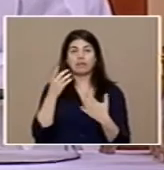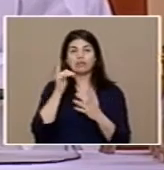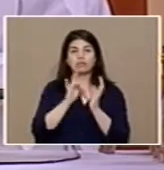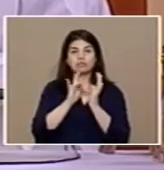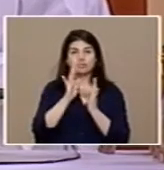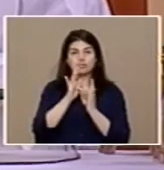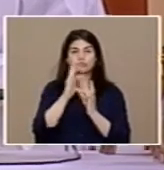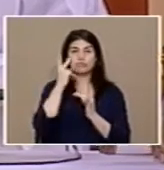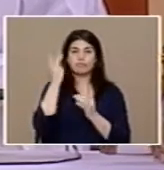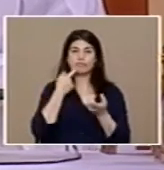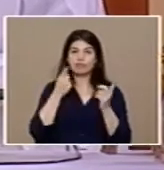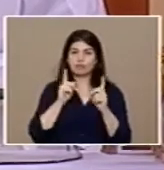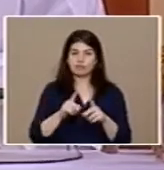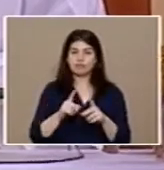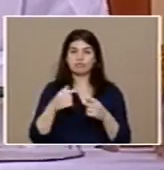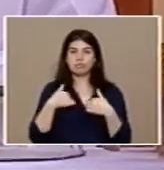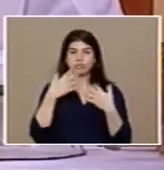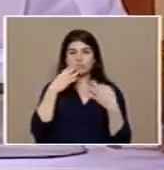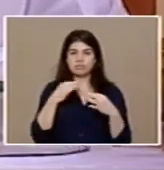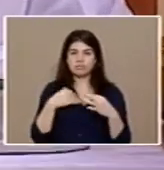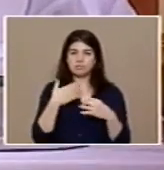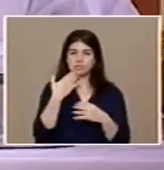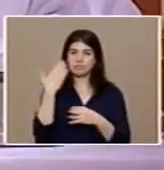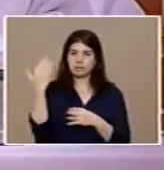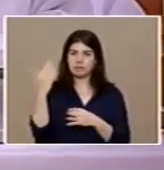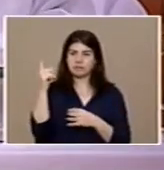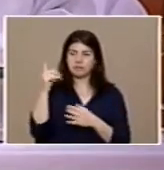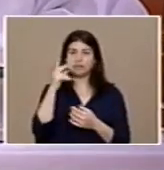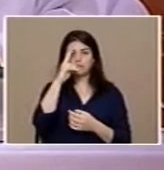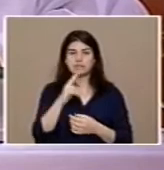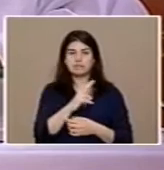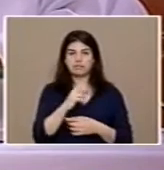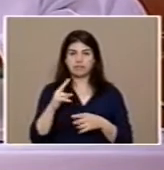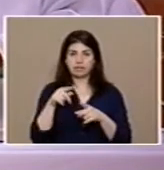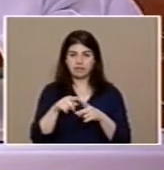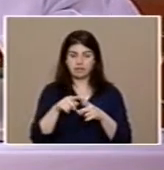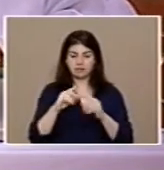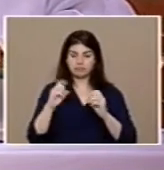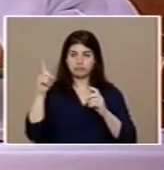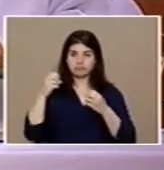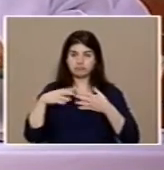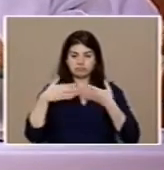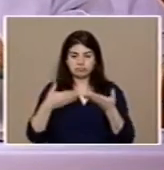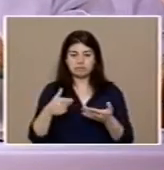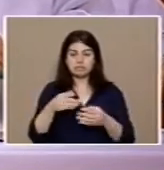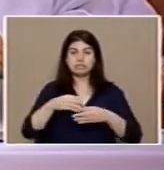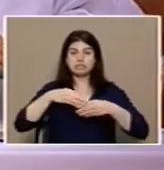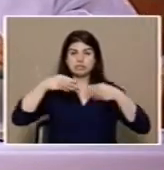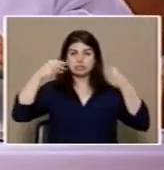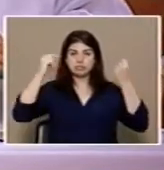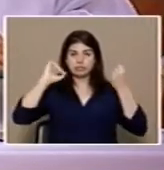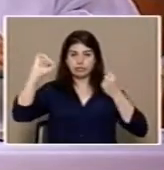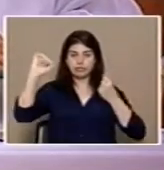dos Mortos humildemente vos suplicamos santificai estes dons derramando sobre eles o vosso espírito